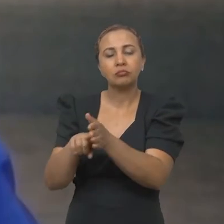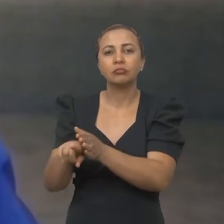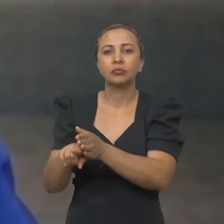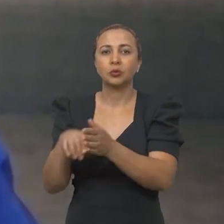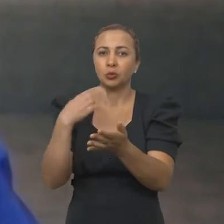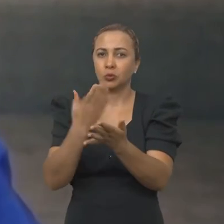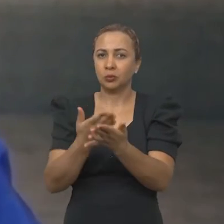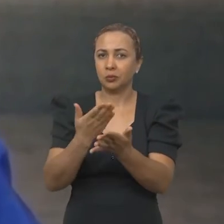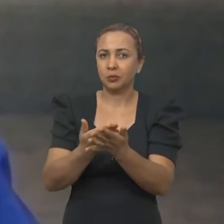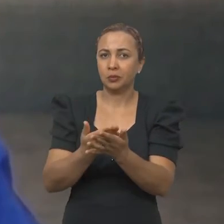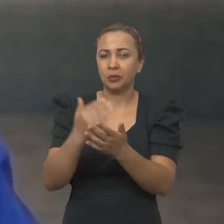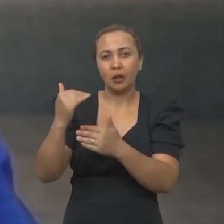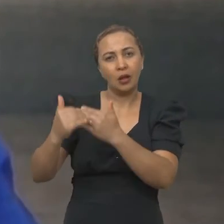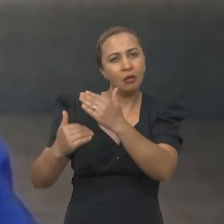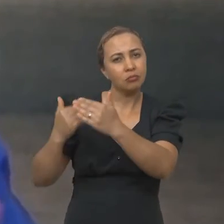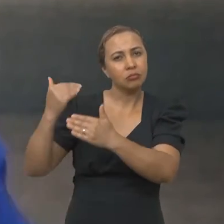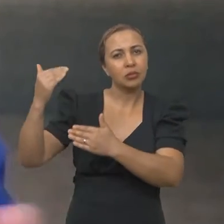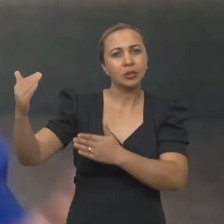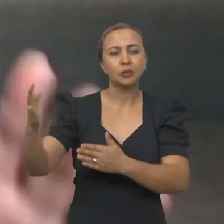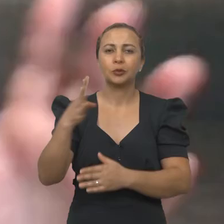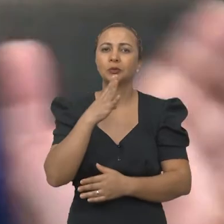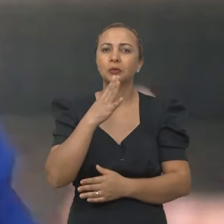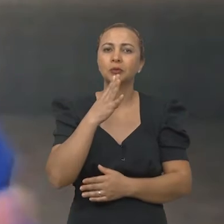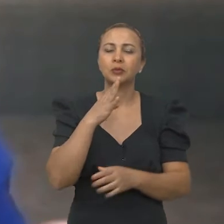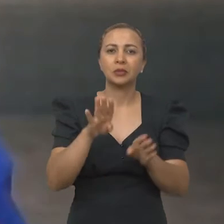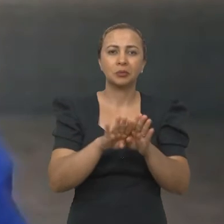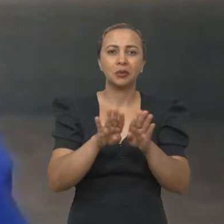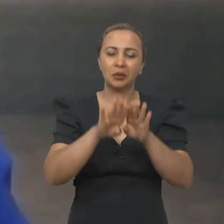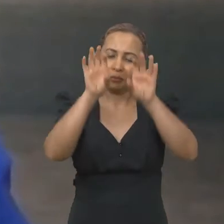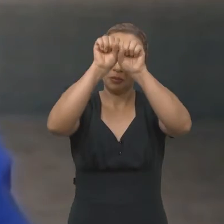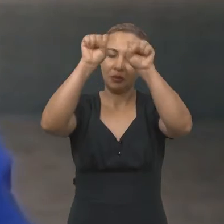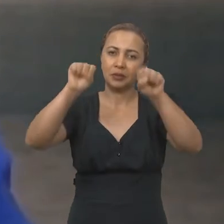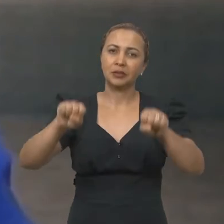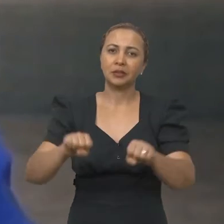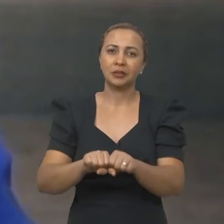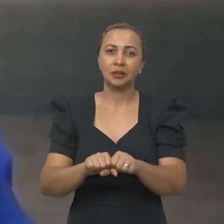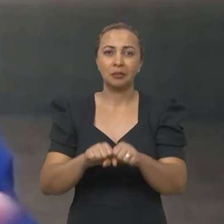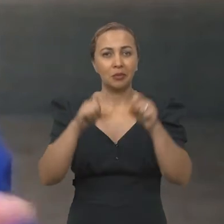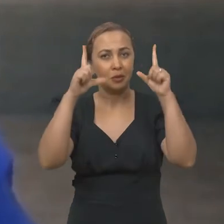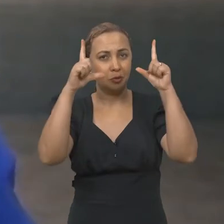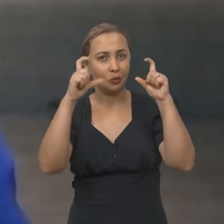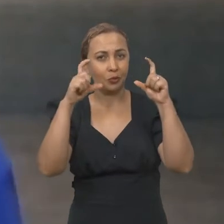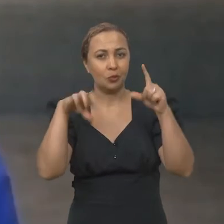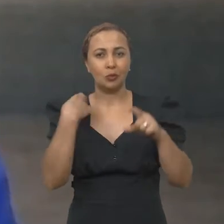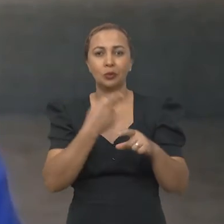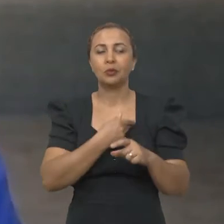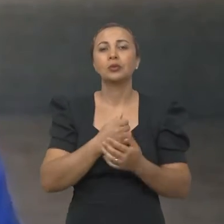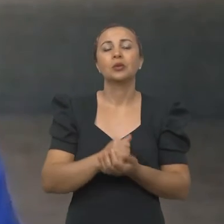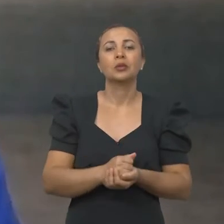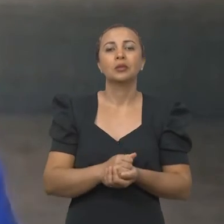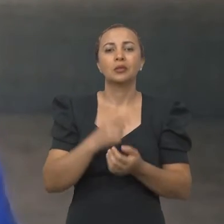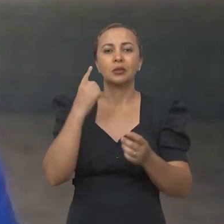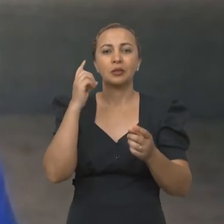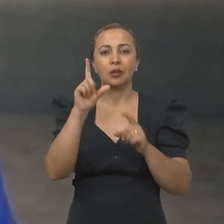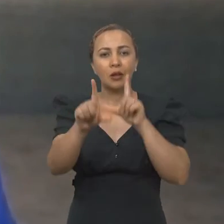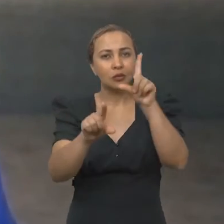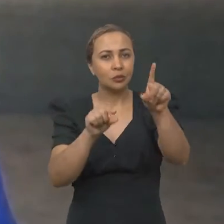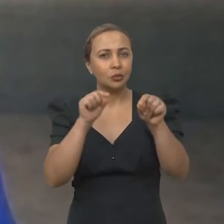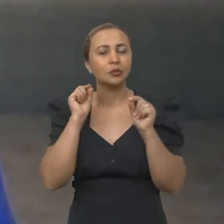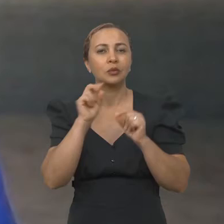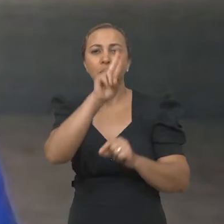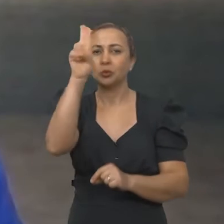um estudo, a partir do conhecimento também de outros sistemas e de imagens, nós optamos